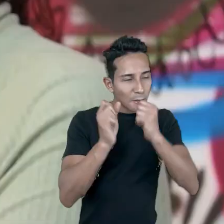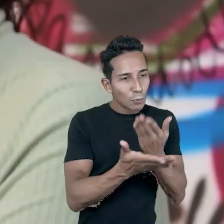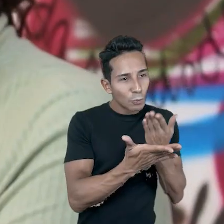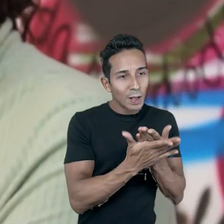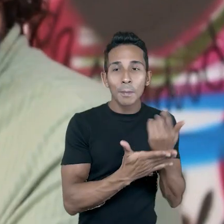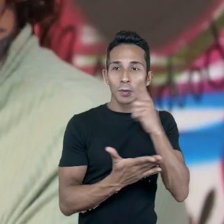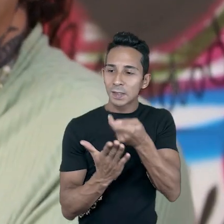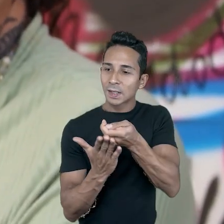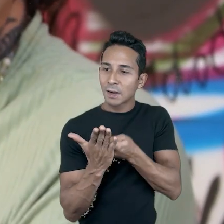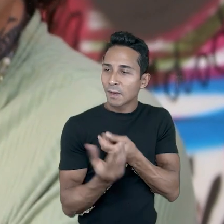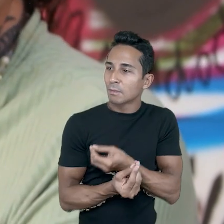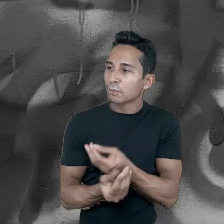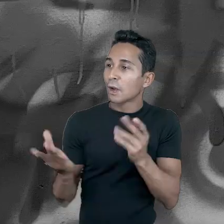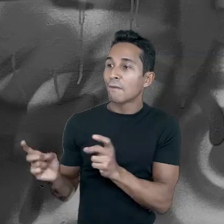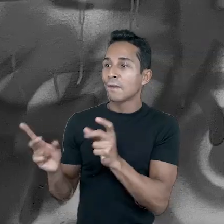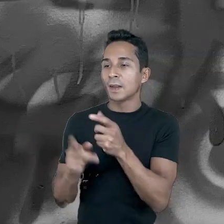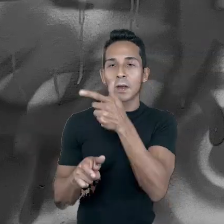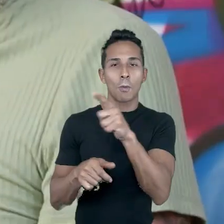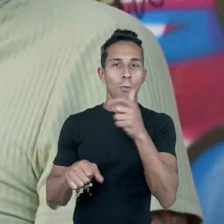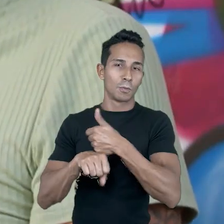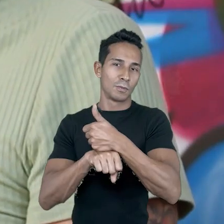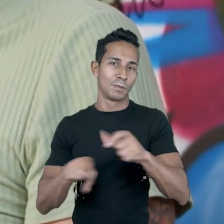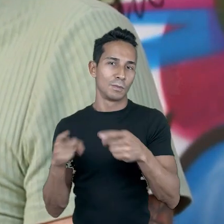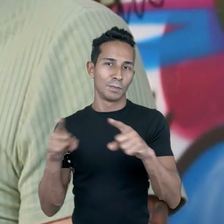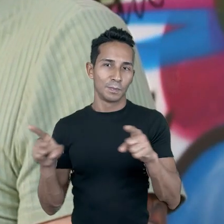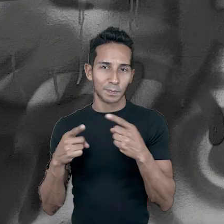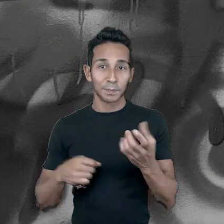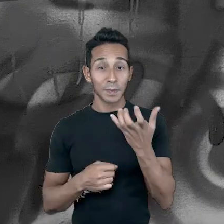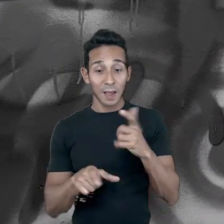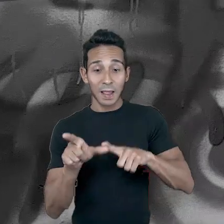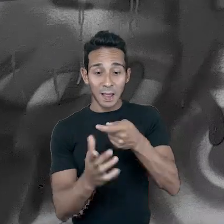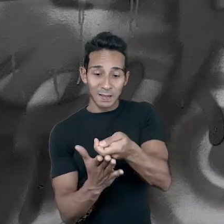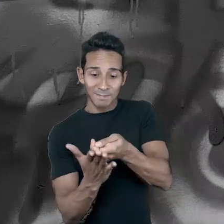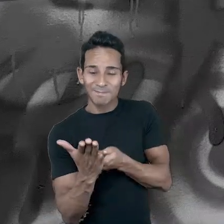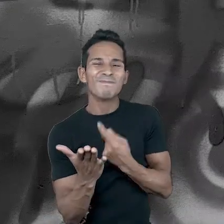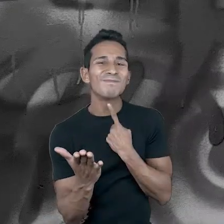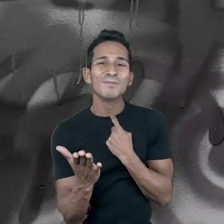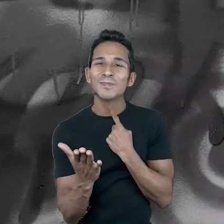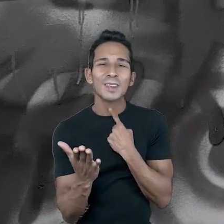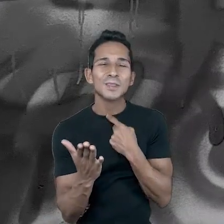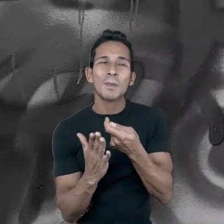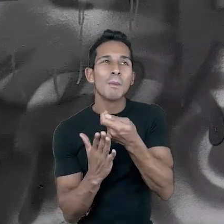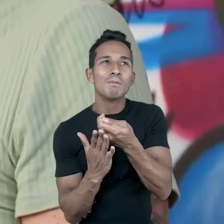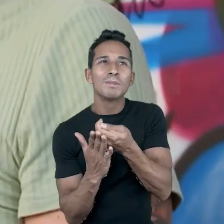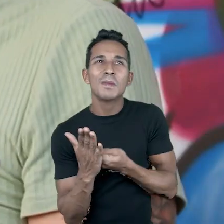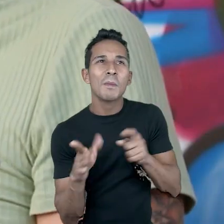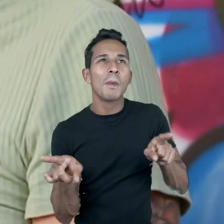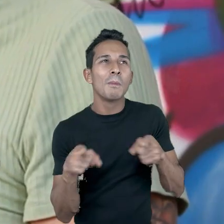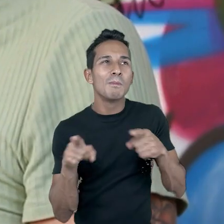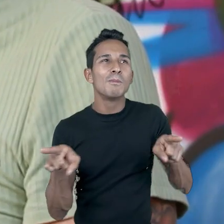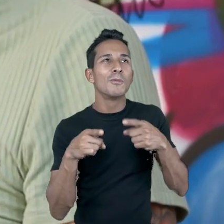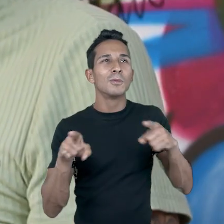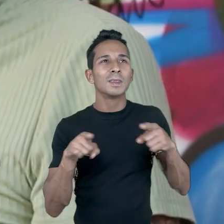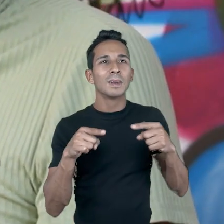poder escrever para outros músicos também. Queria aprender a música, mas eu não estava assim necessariamente na vontade de fazer